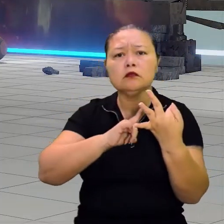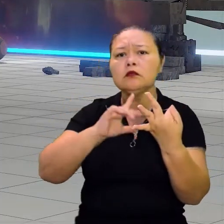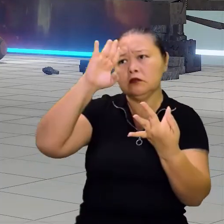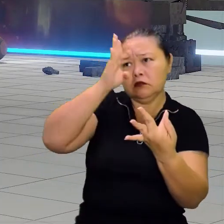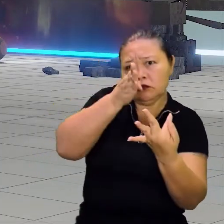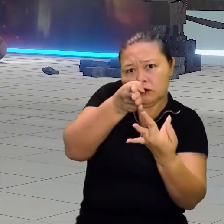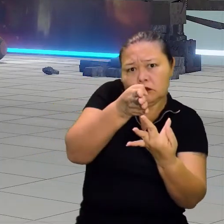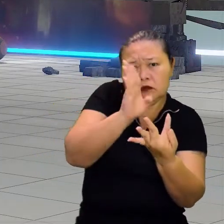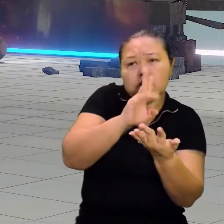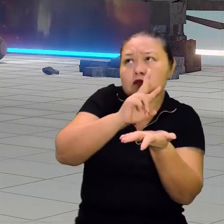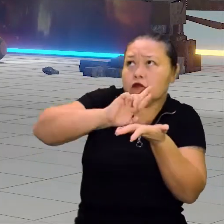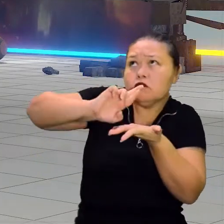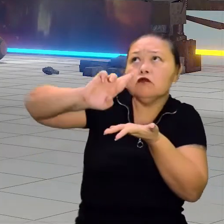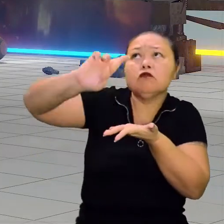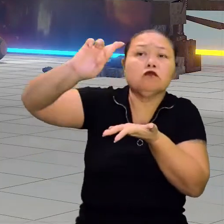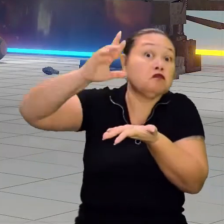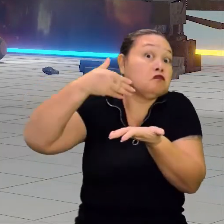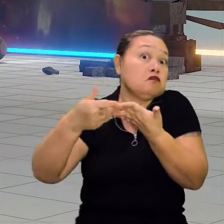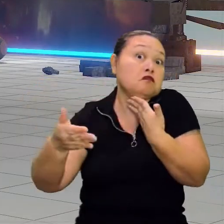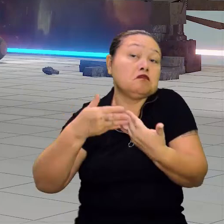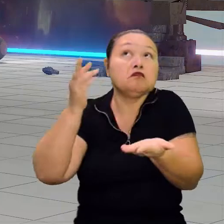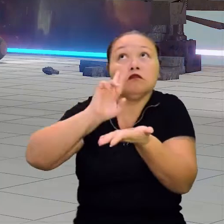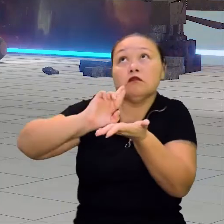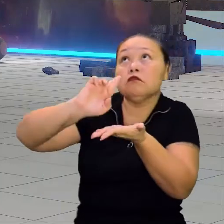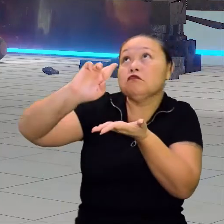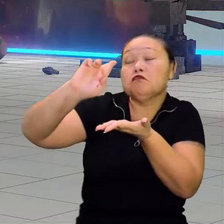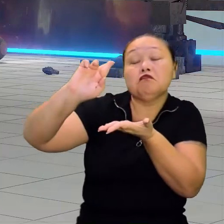religiosa, seja qual for.